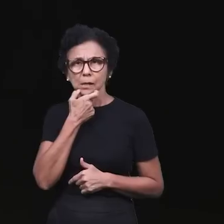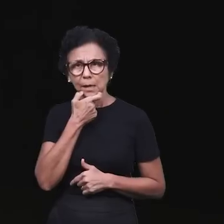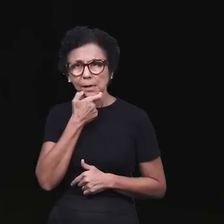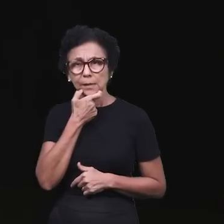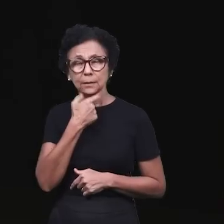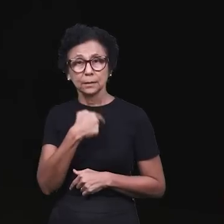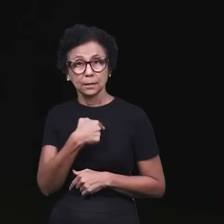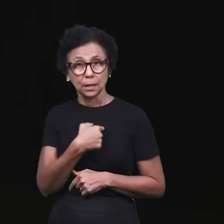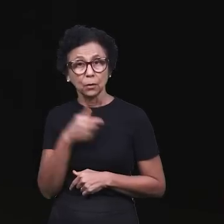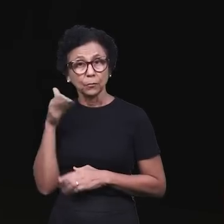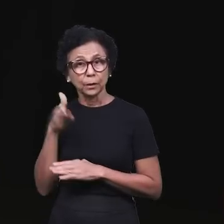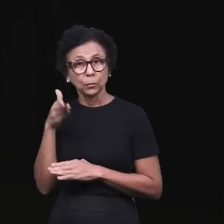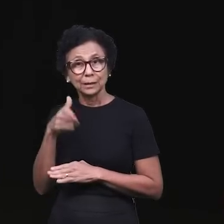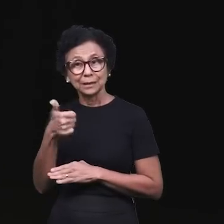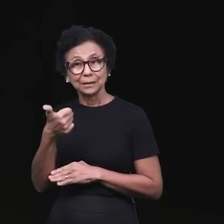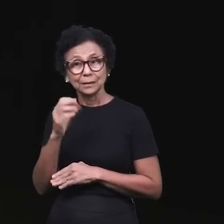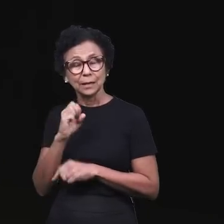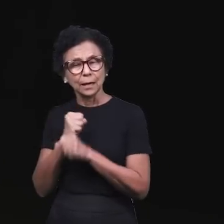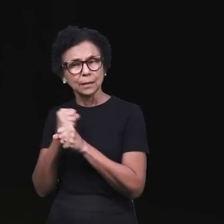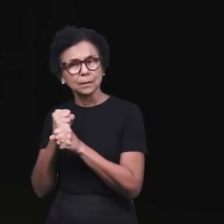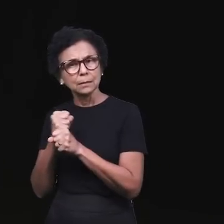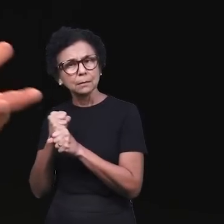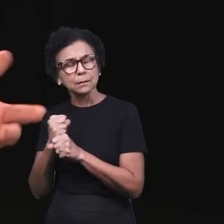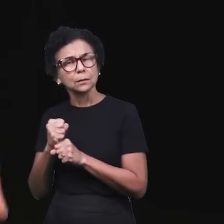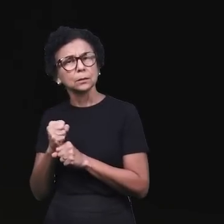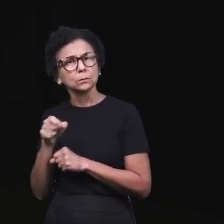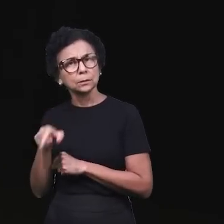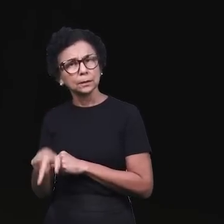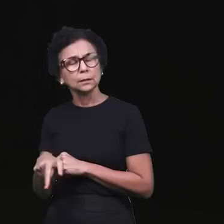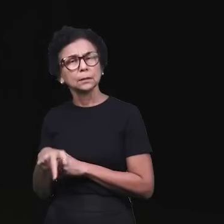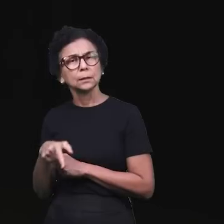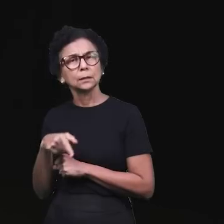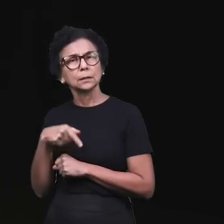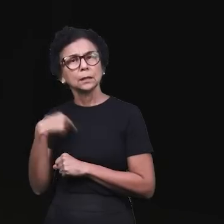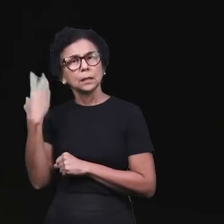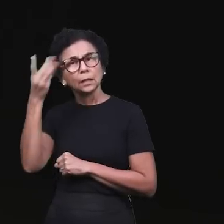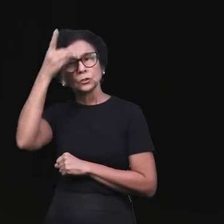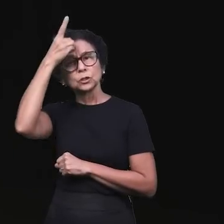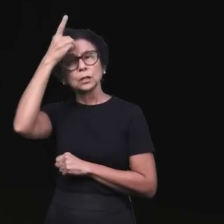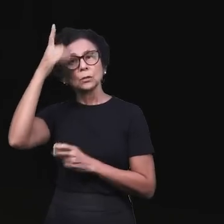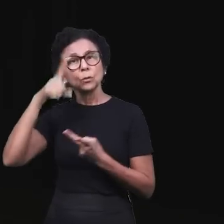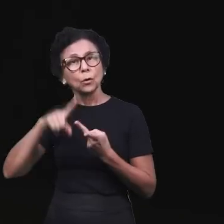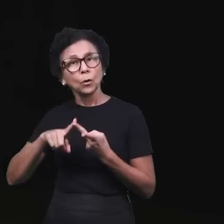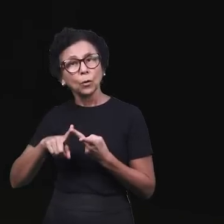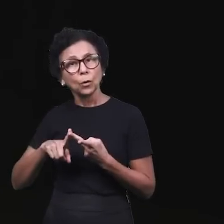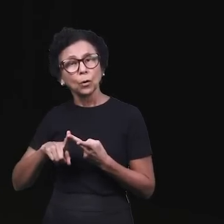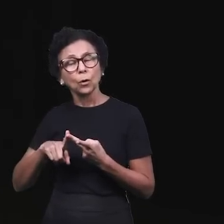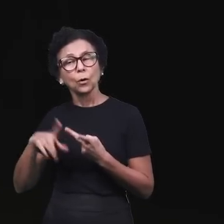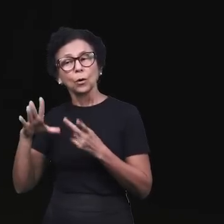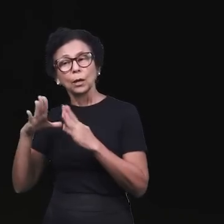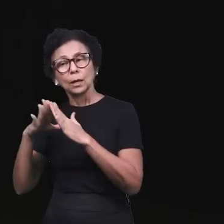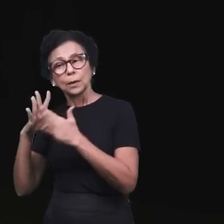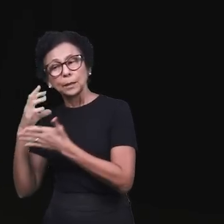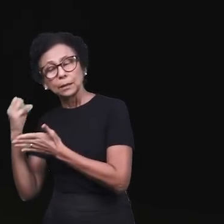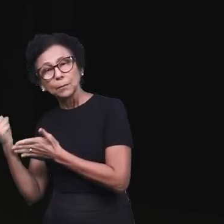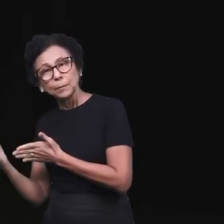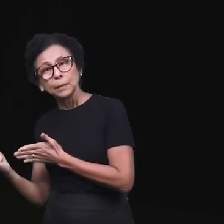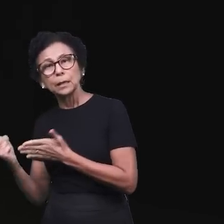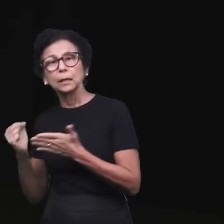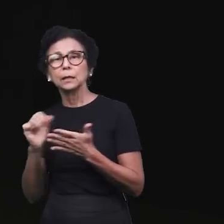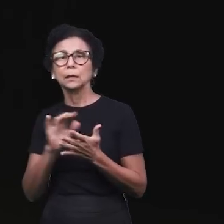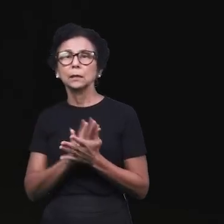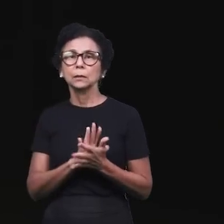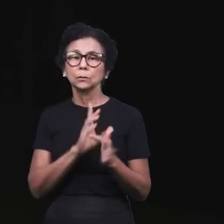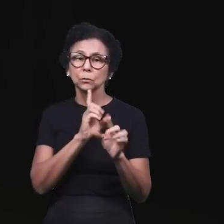E foi uma grande experiência, dons espirituais, falando sobre arrebatamento da igreja, toda a doutrina. Então, foi uma grande experiência para